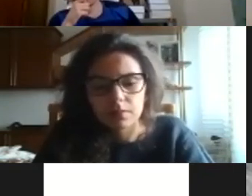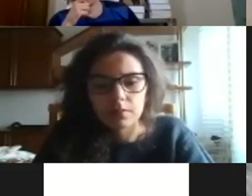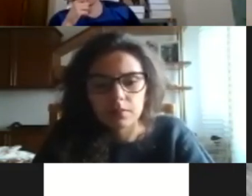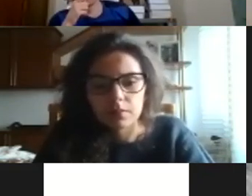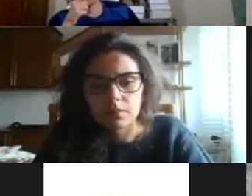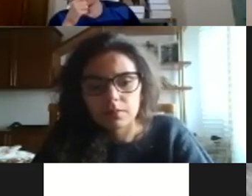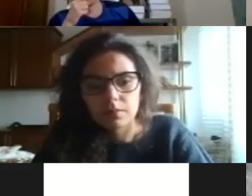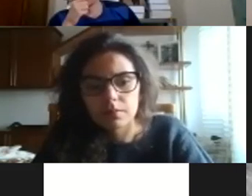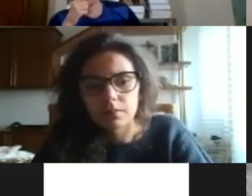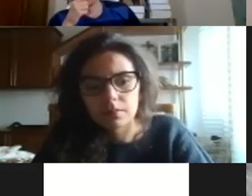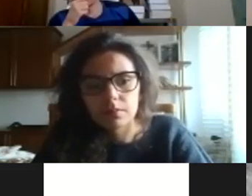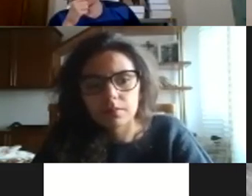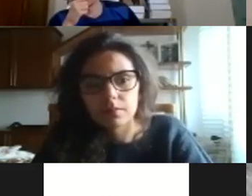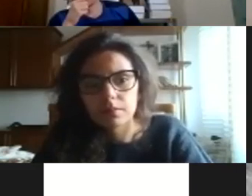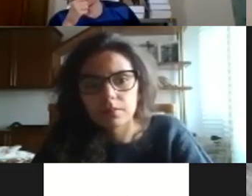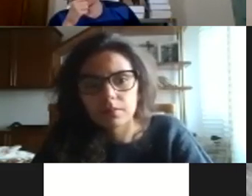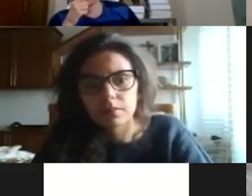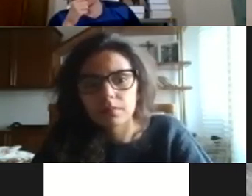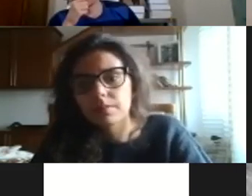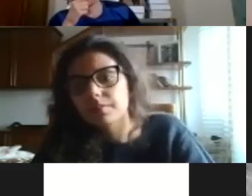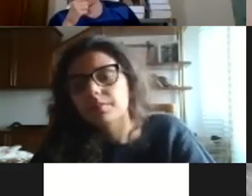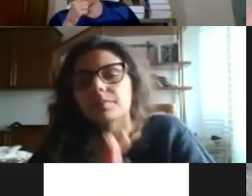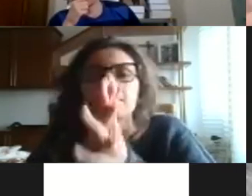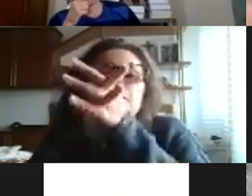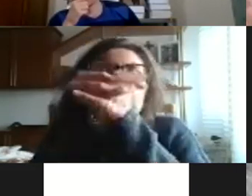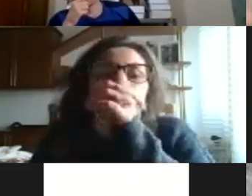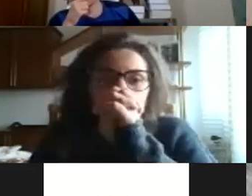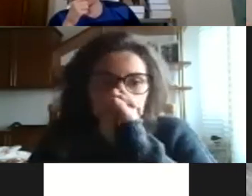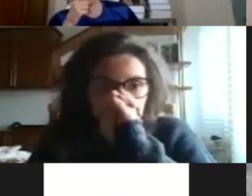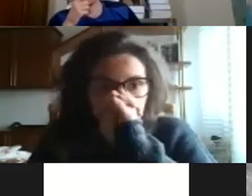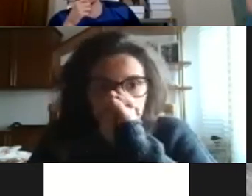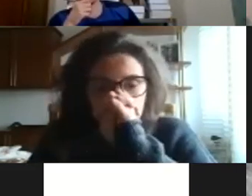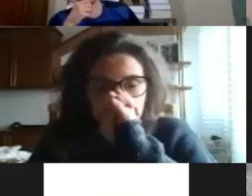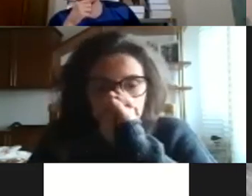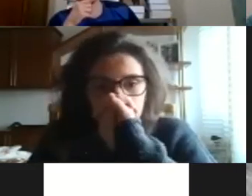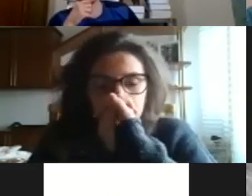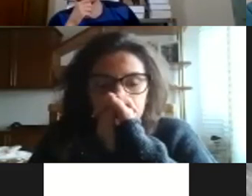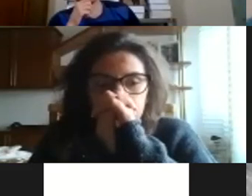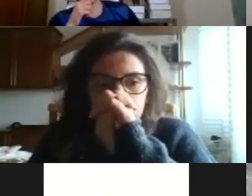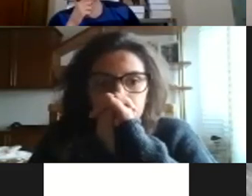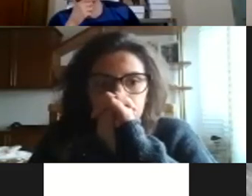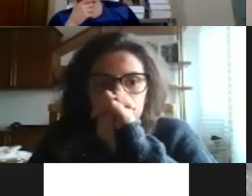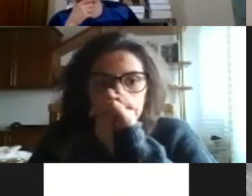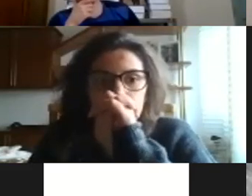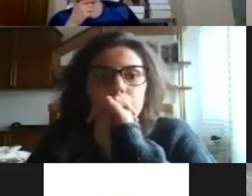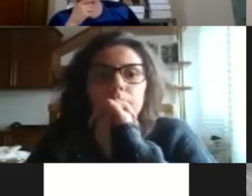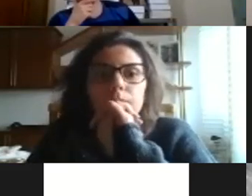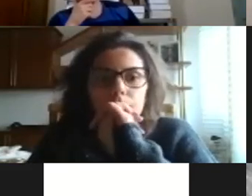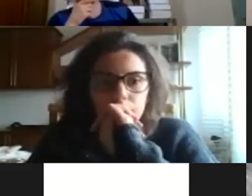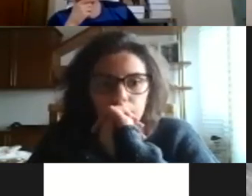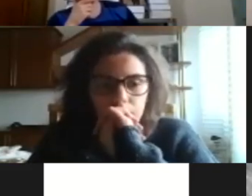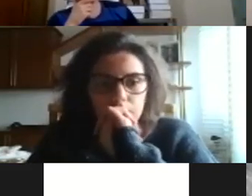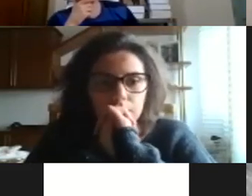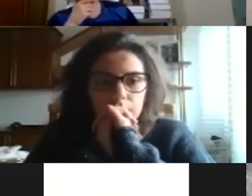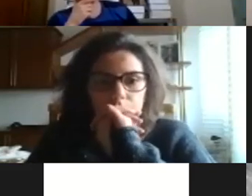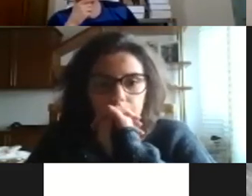Mas aí o próprio Rawls assume que nos primary goods ele está falando de ética,